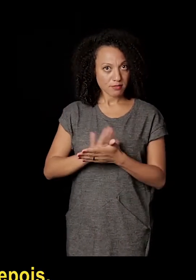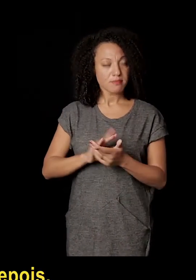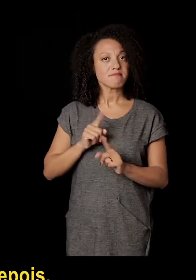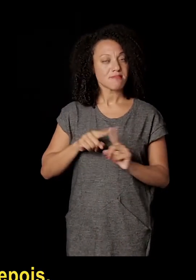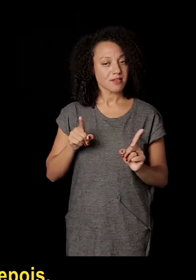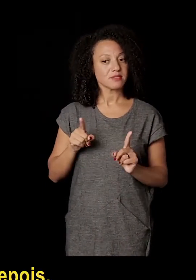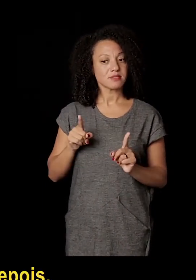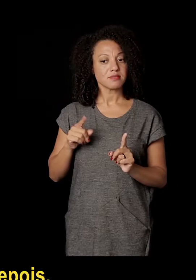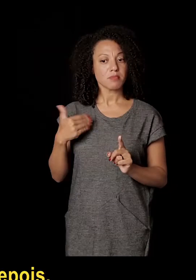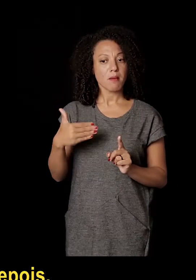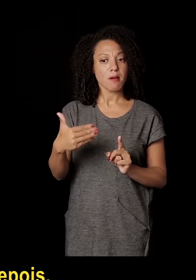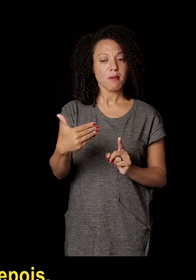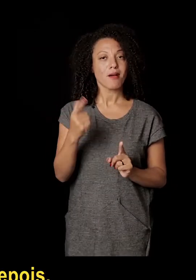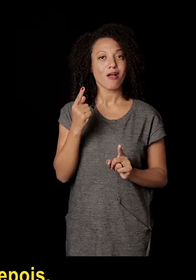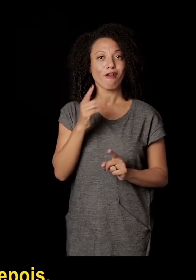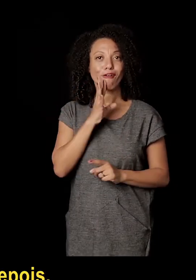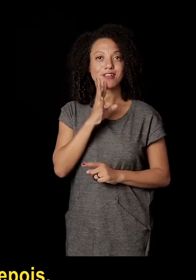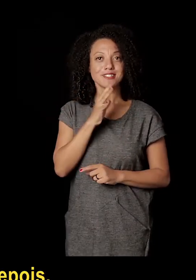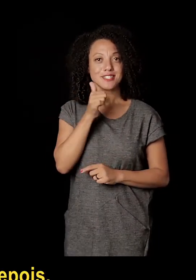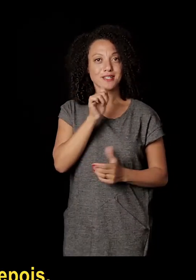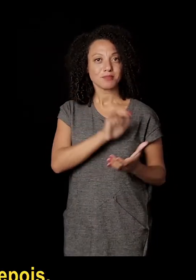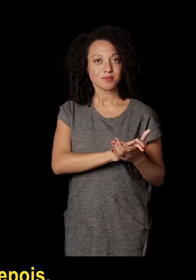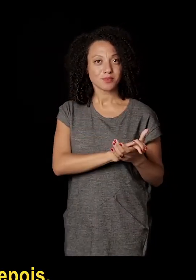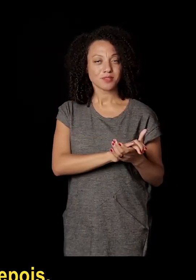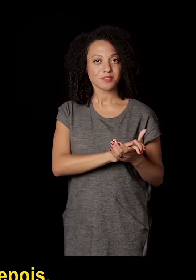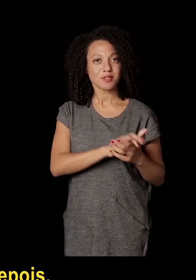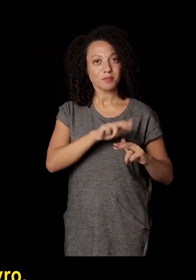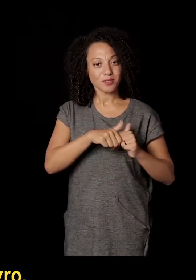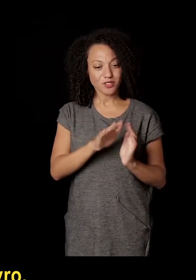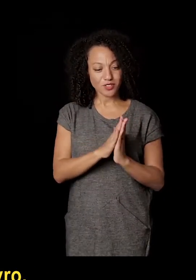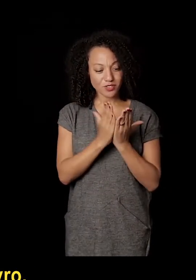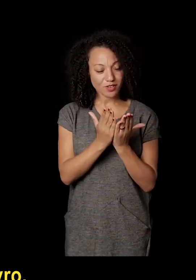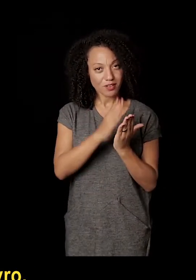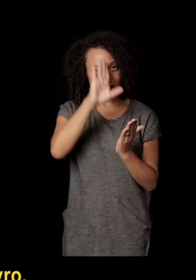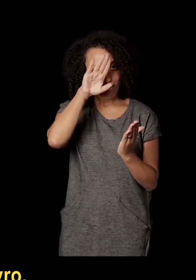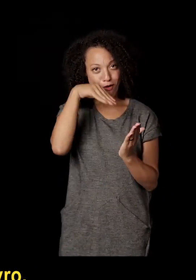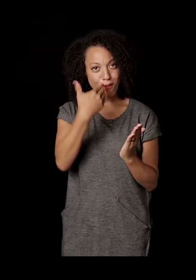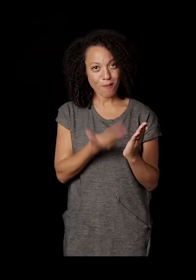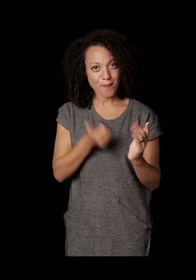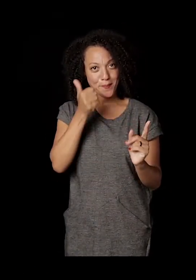anos depois que eu conheci minha mulher, a quem eu dedico esse livro,